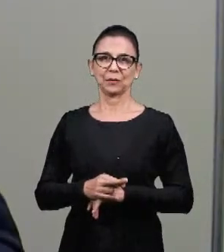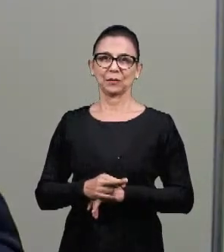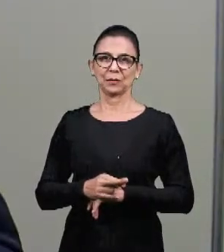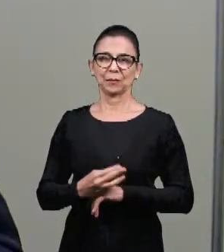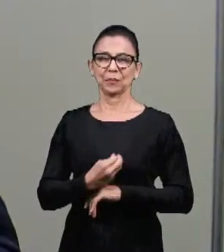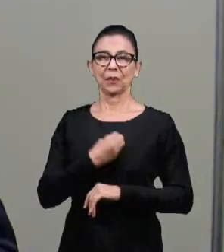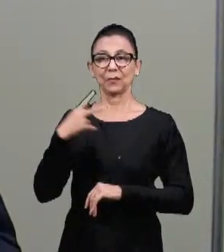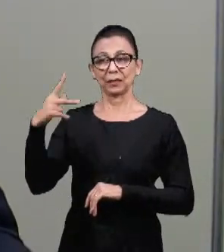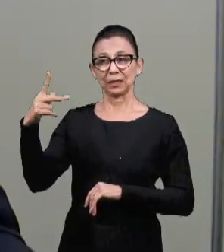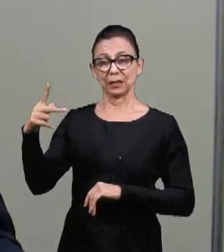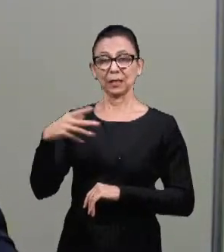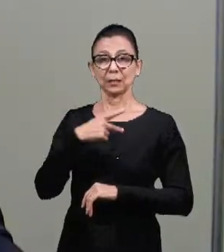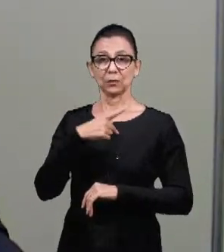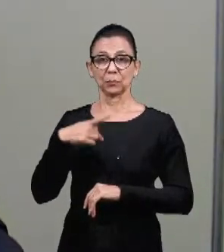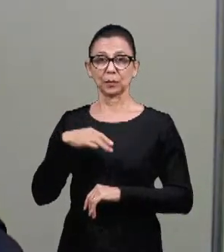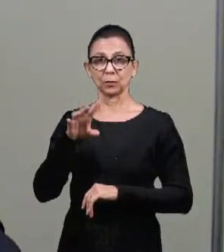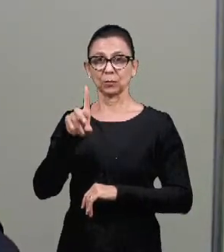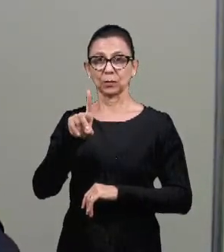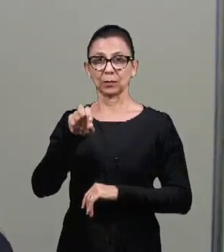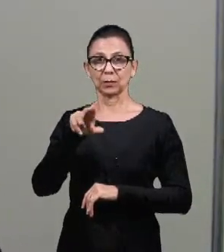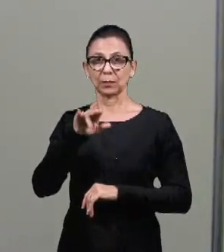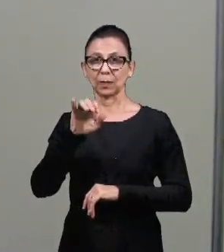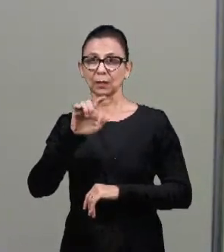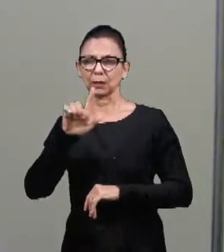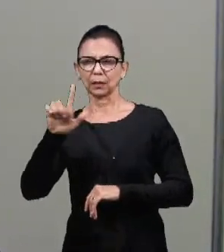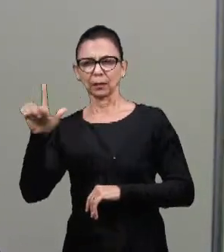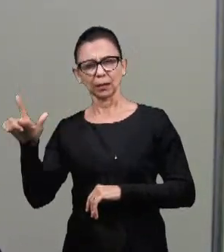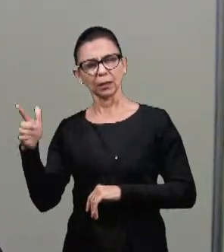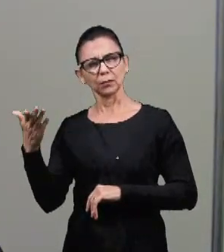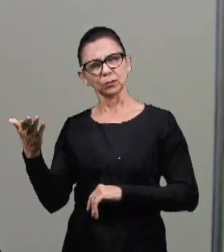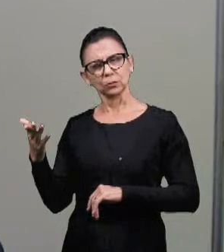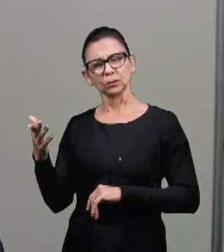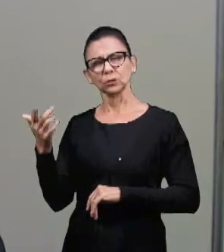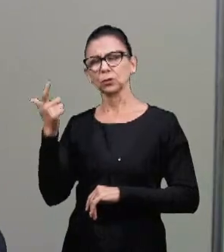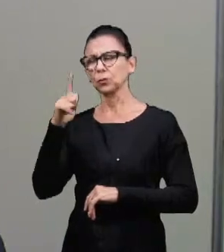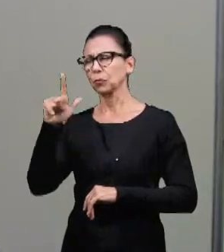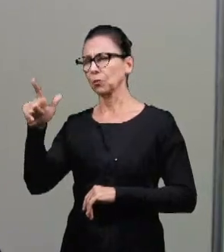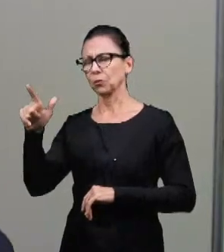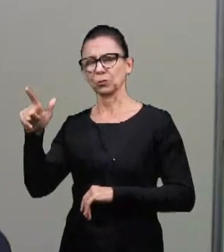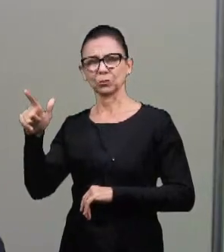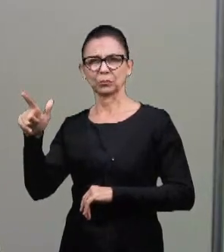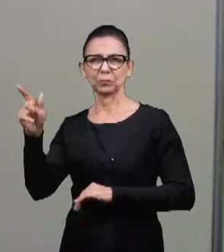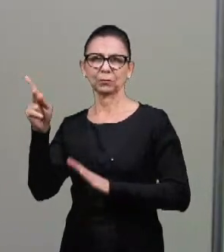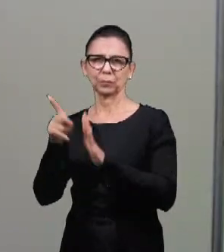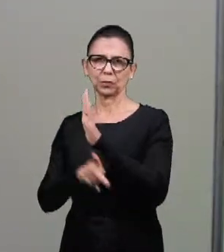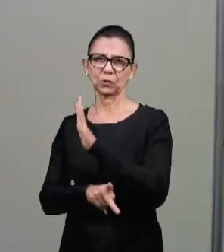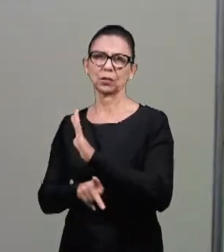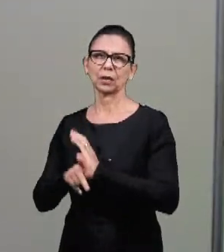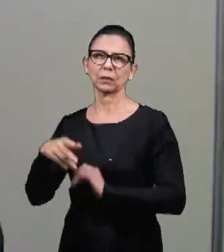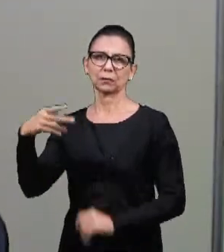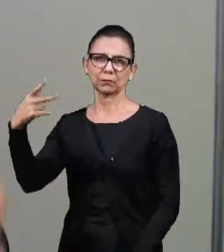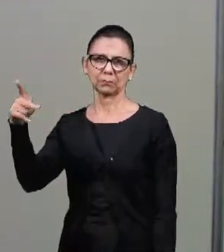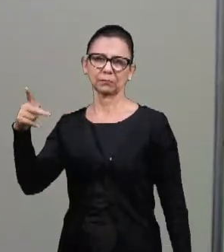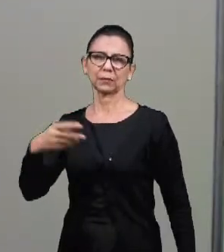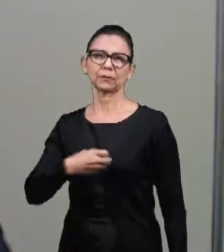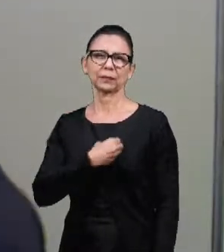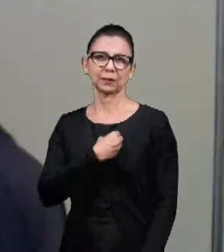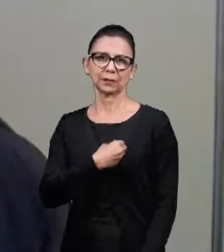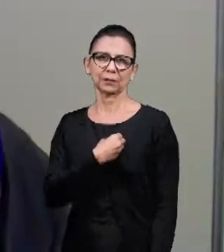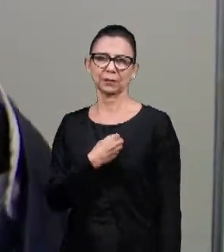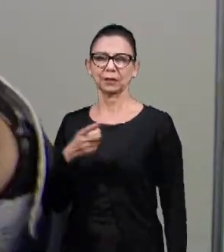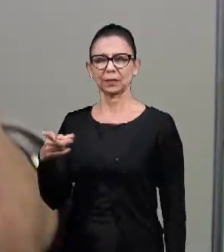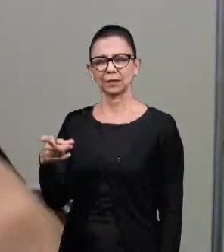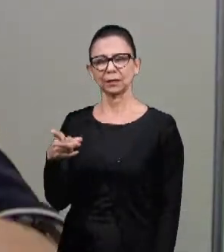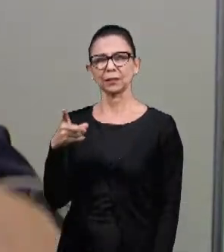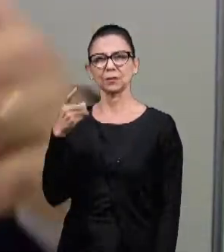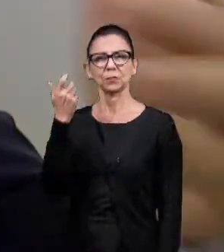Senhor redirecionou a sua vida no sentido de viver uma outra experiência, tanto